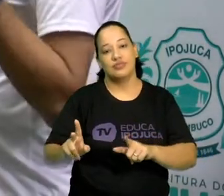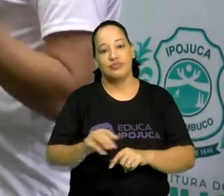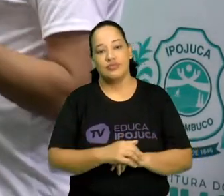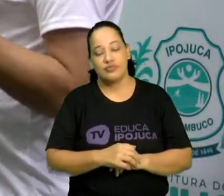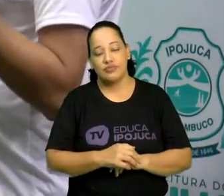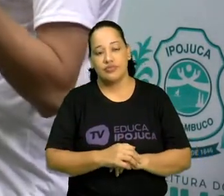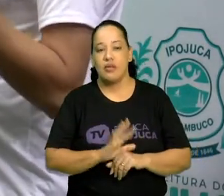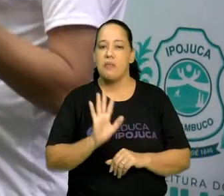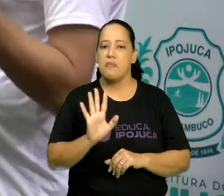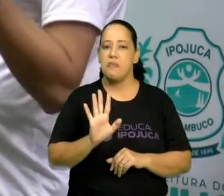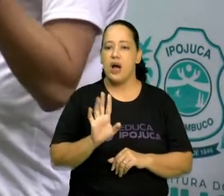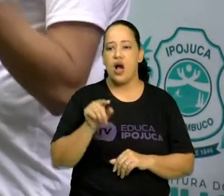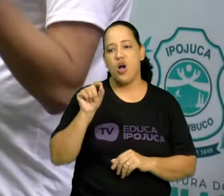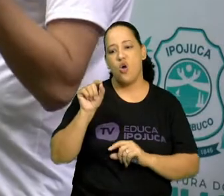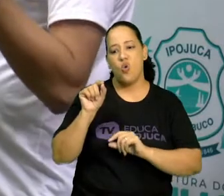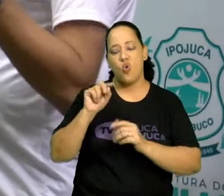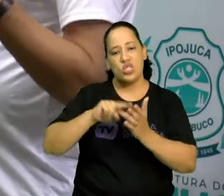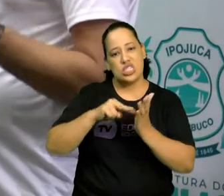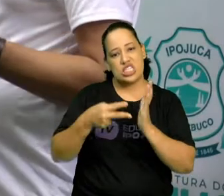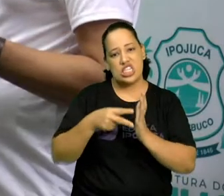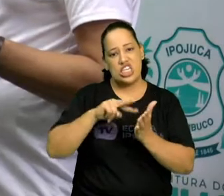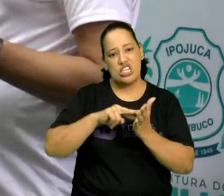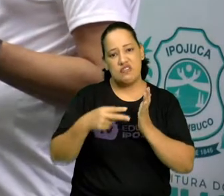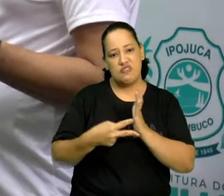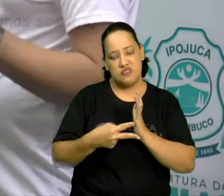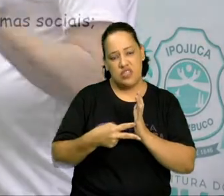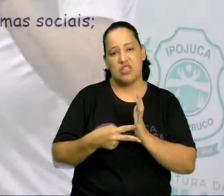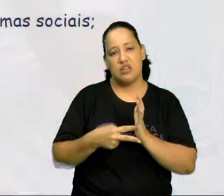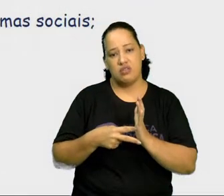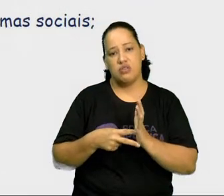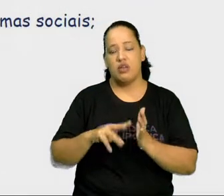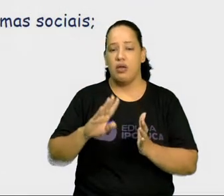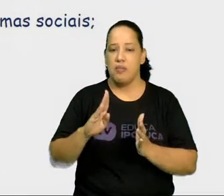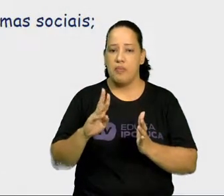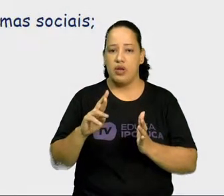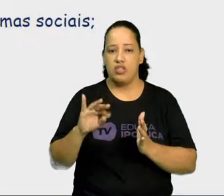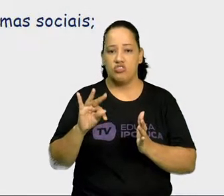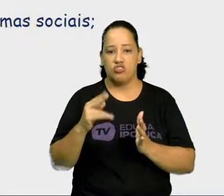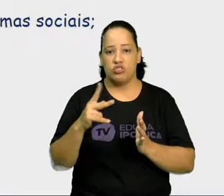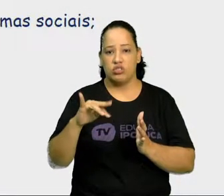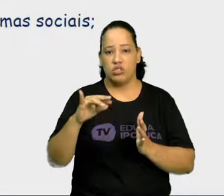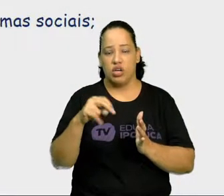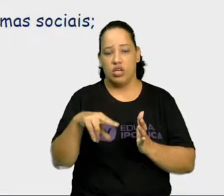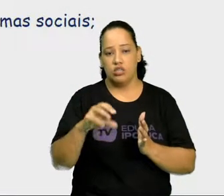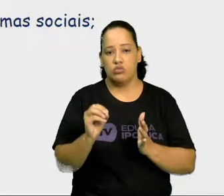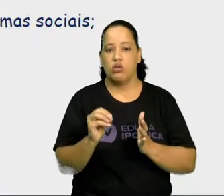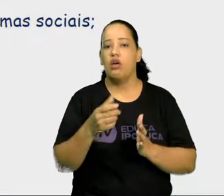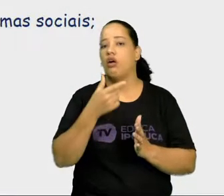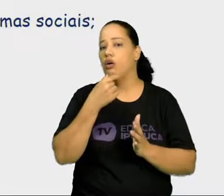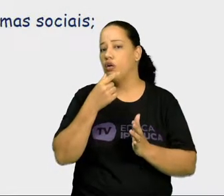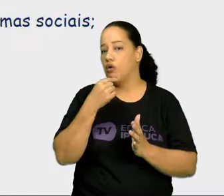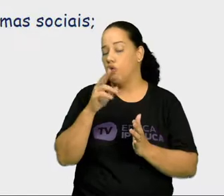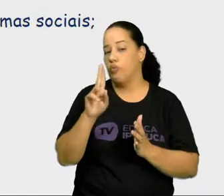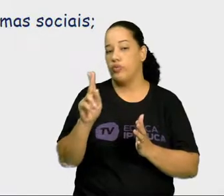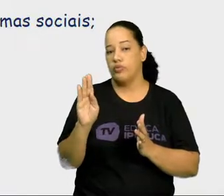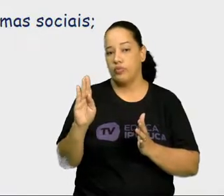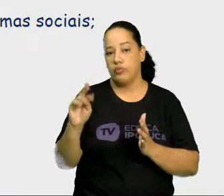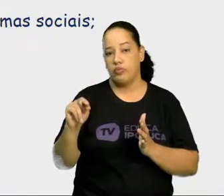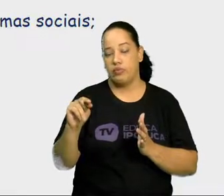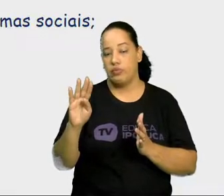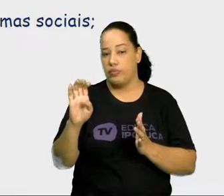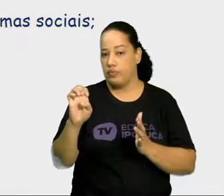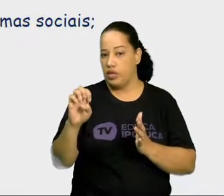mas o que é teatro brechtiano e foi criado e desenvolvido por bertold brecht este